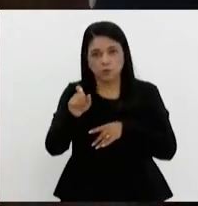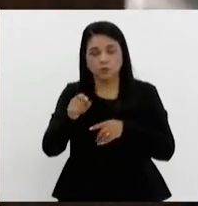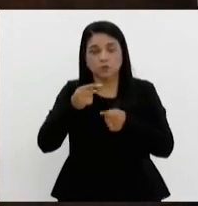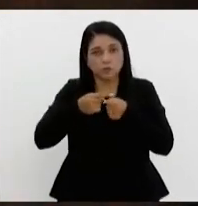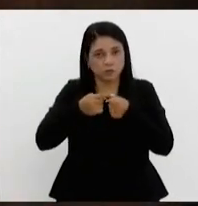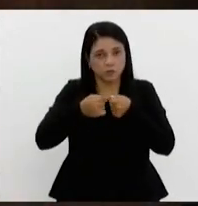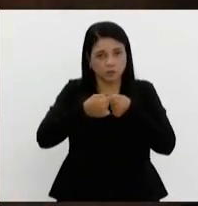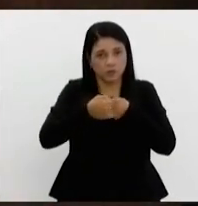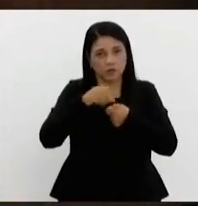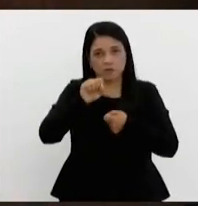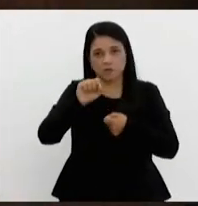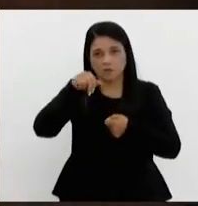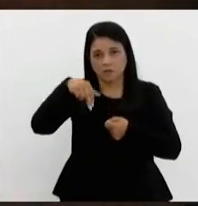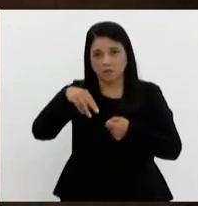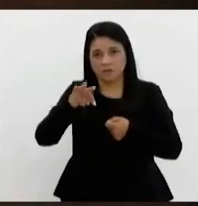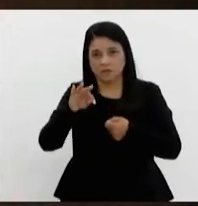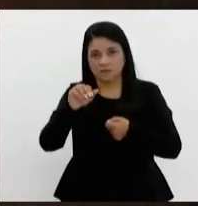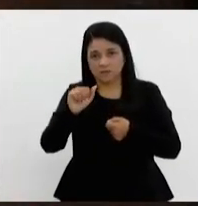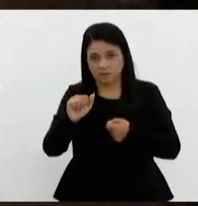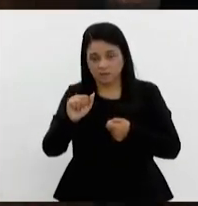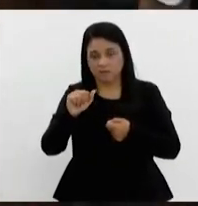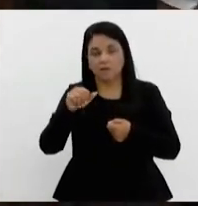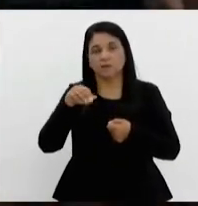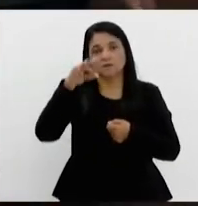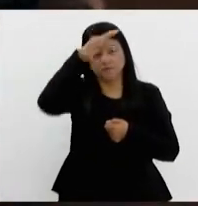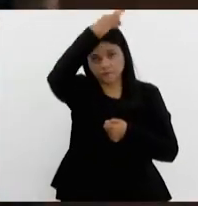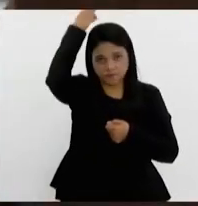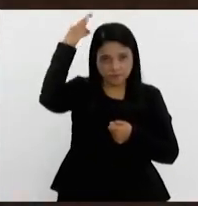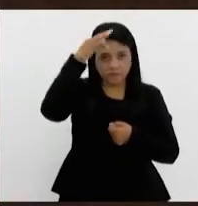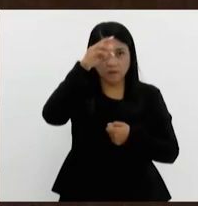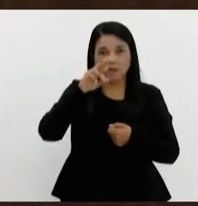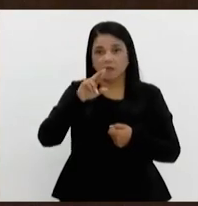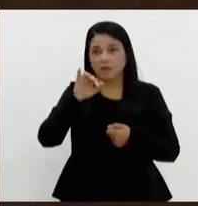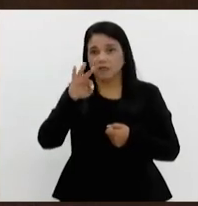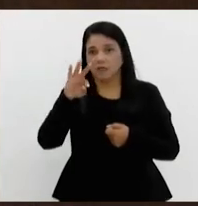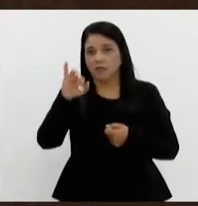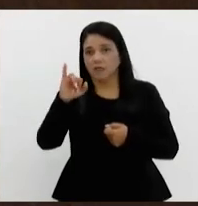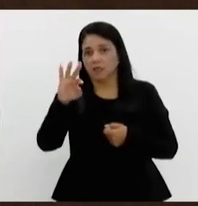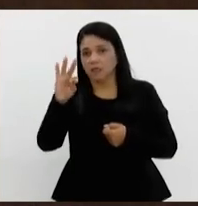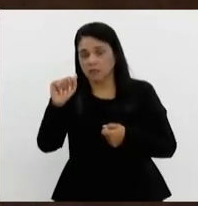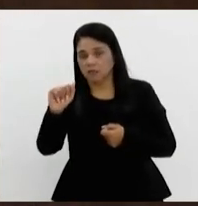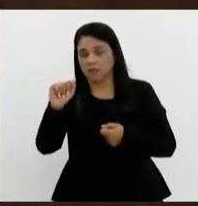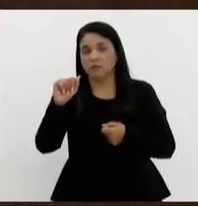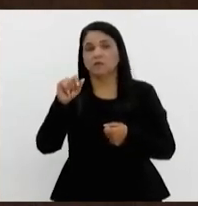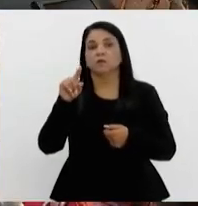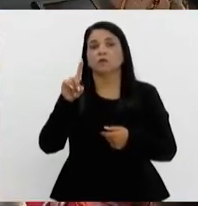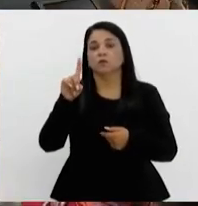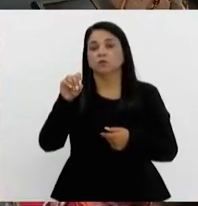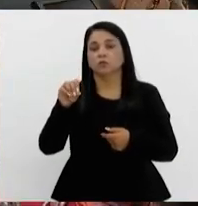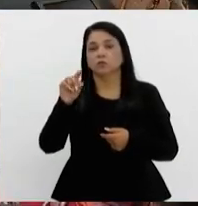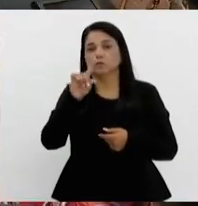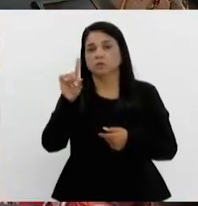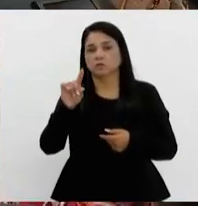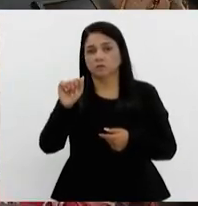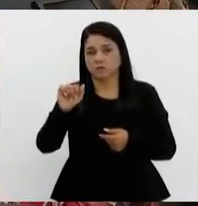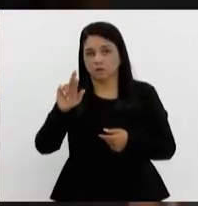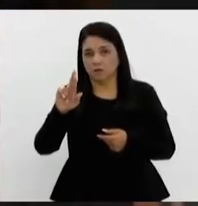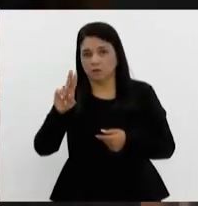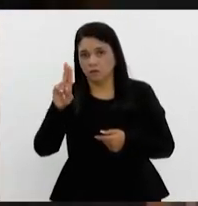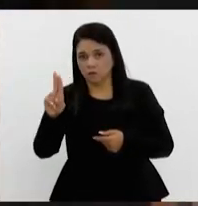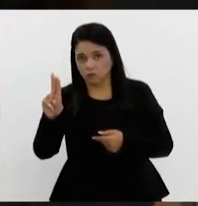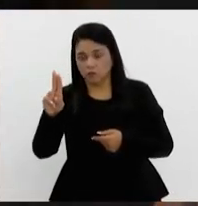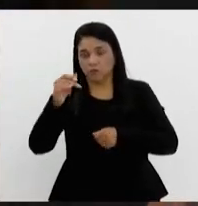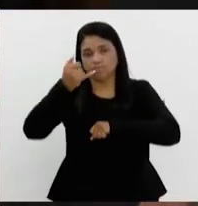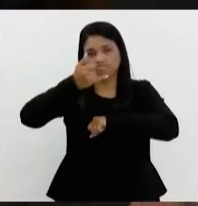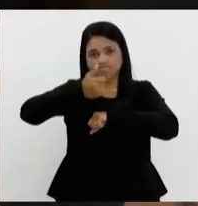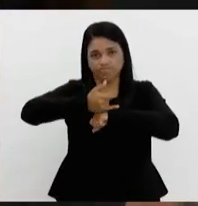bairros Santa Rita do Zaru e Santa Cruz 1 e 2. Santa Rita do Zaru, em Volta